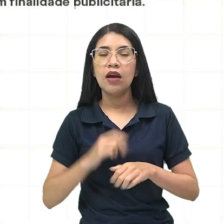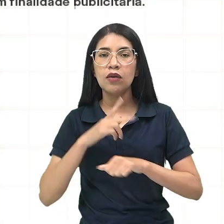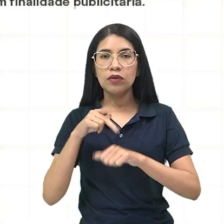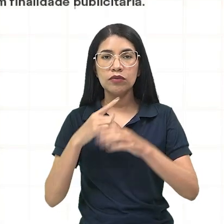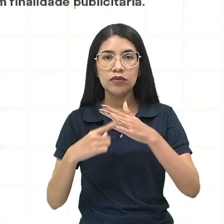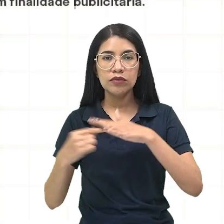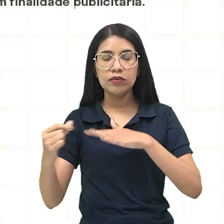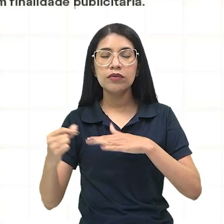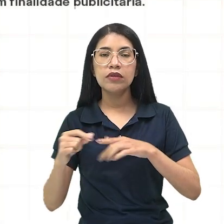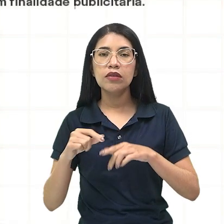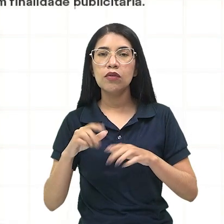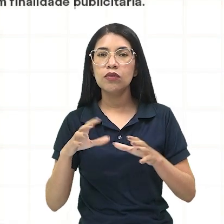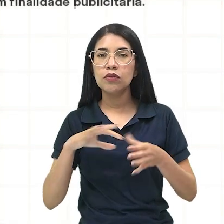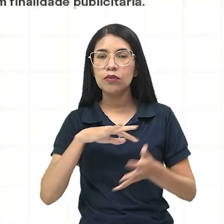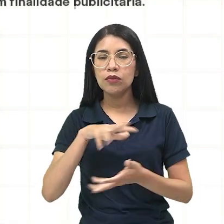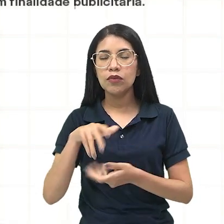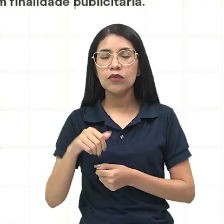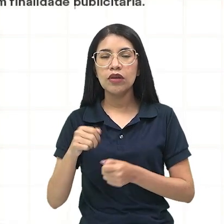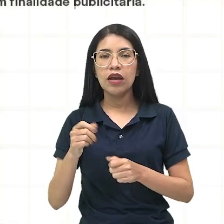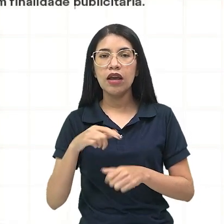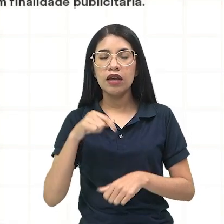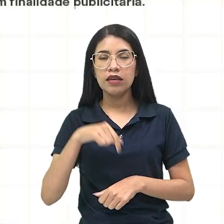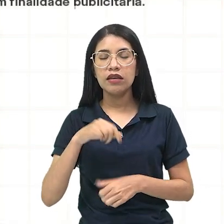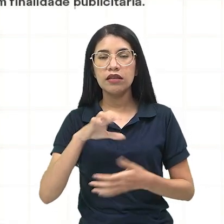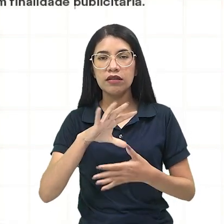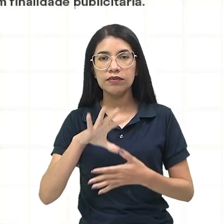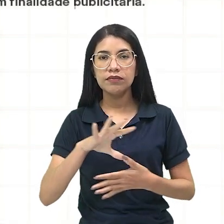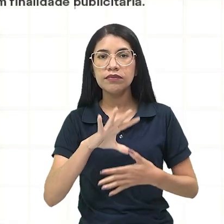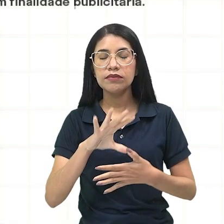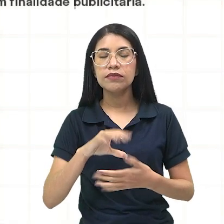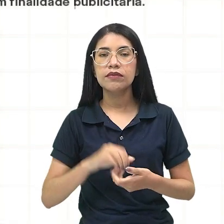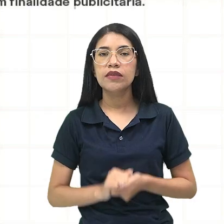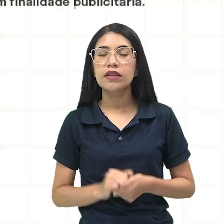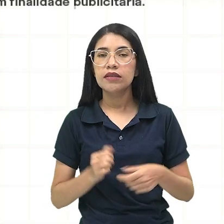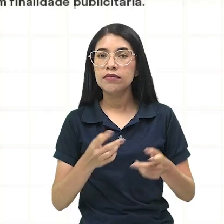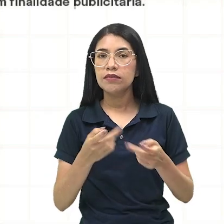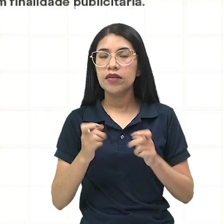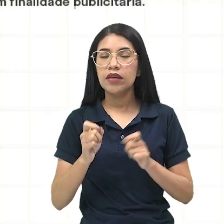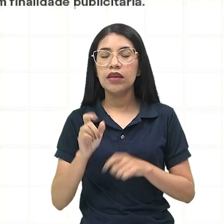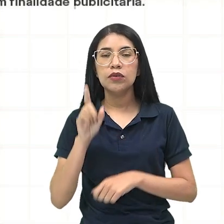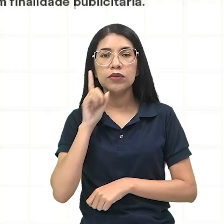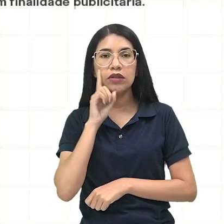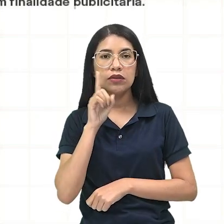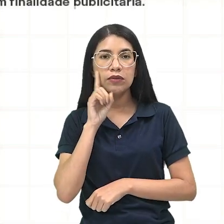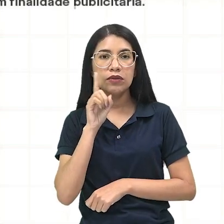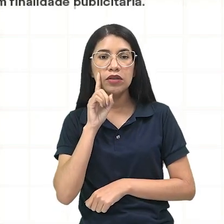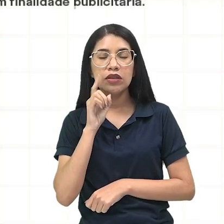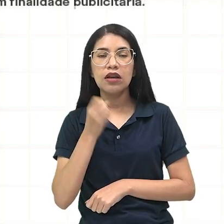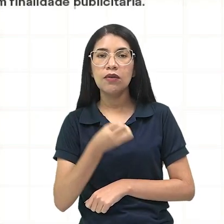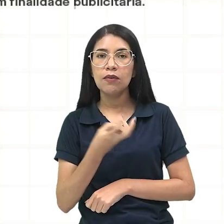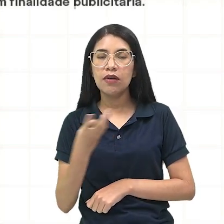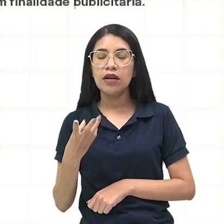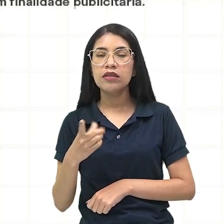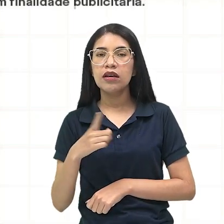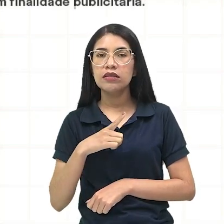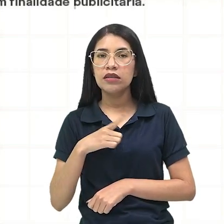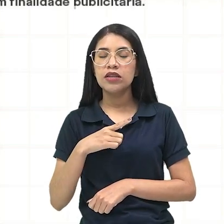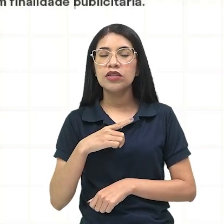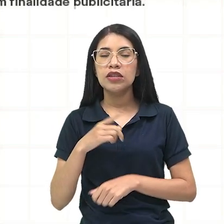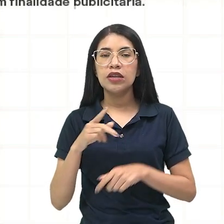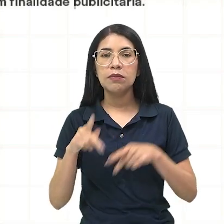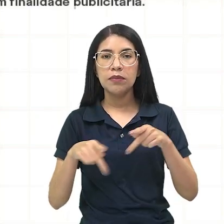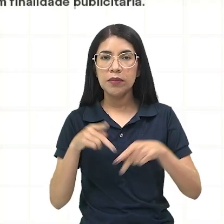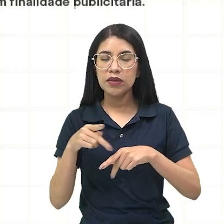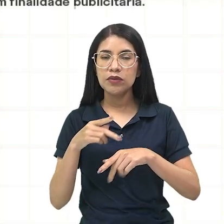mundo, né? Os refugiados dentro do continente americano. A gente observa que Estados Unidos tem uma quantidade de pessoas